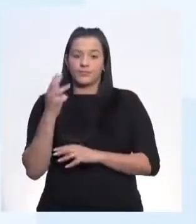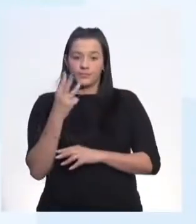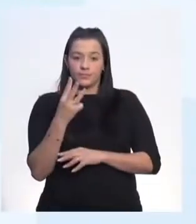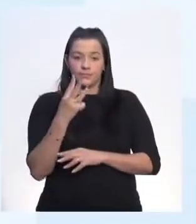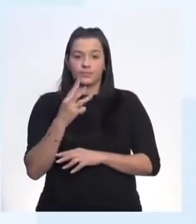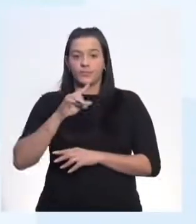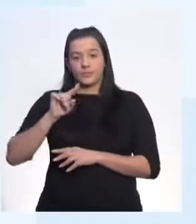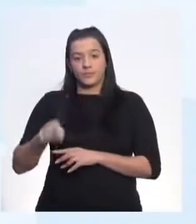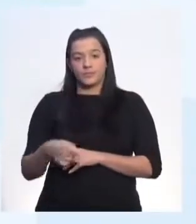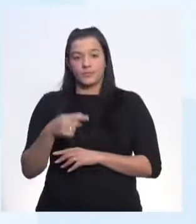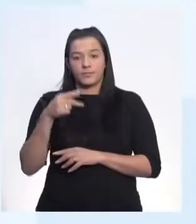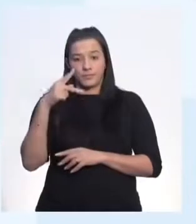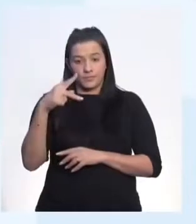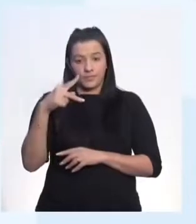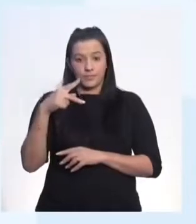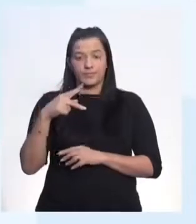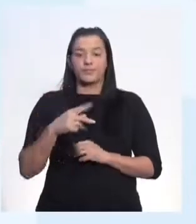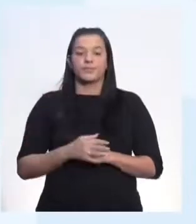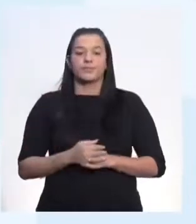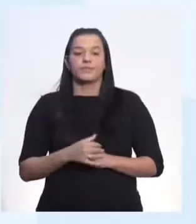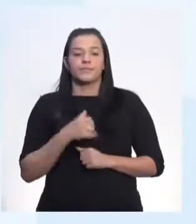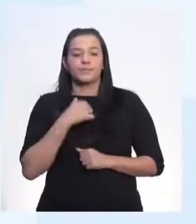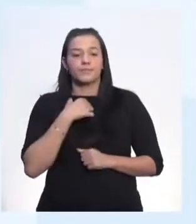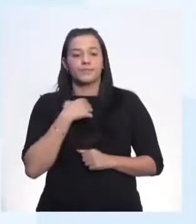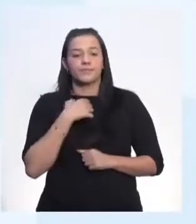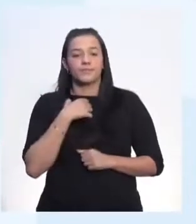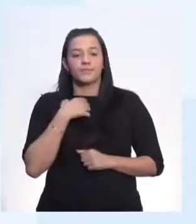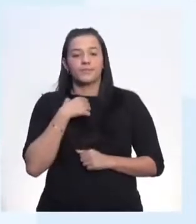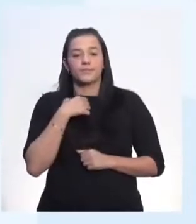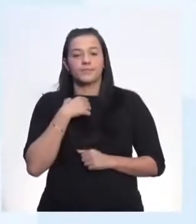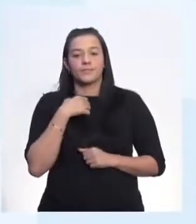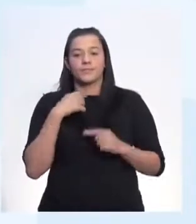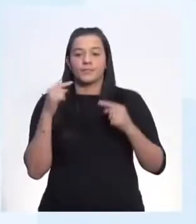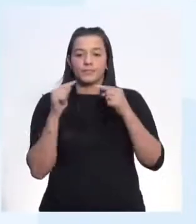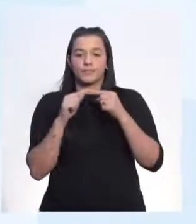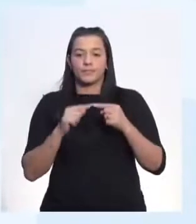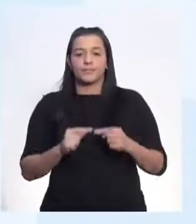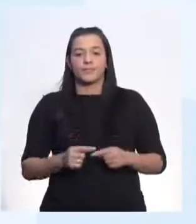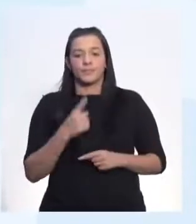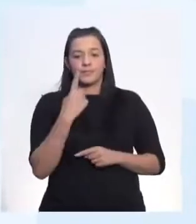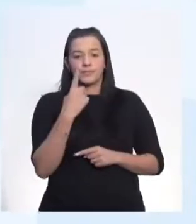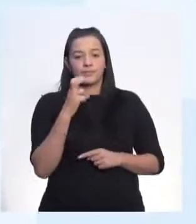nosso P. Então, nós vamos fazer a combinação